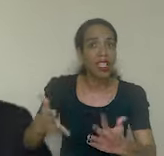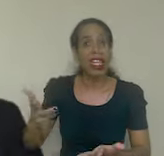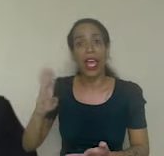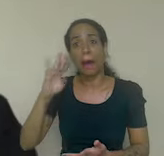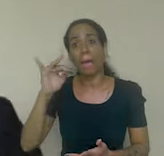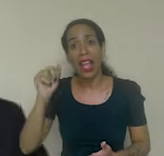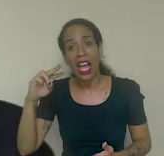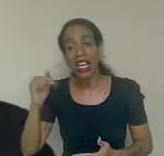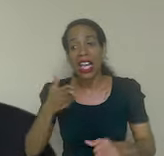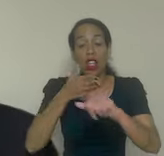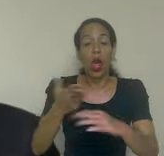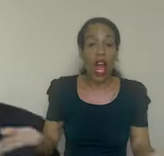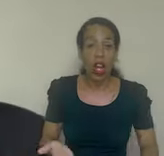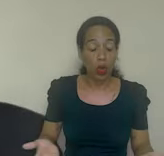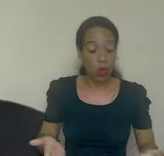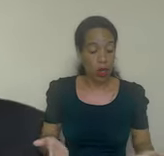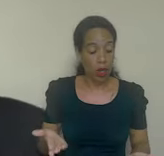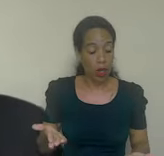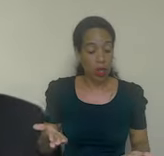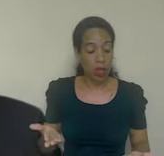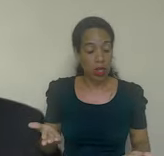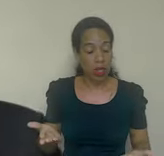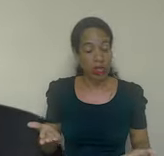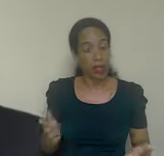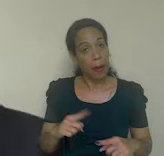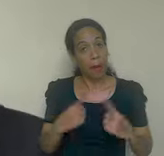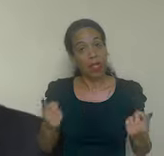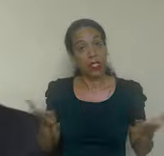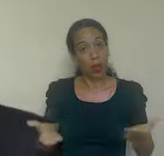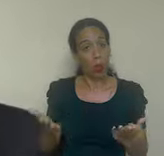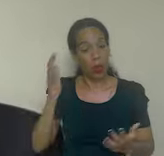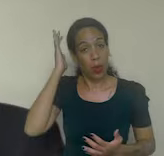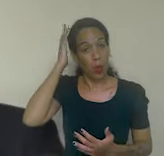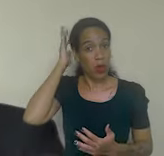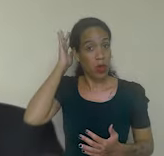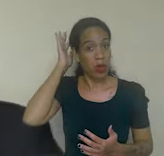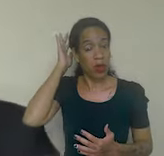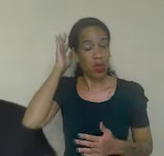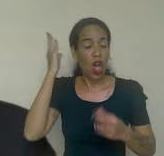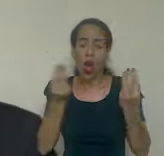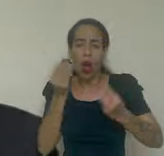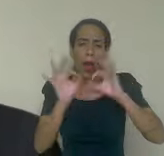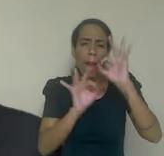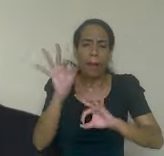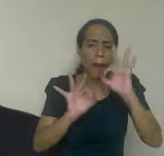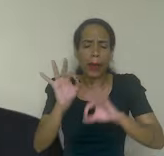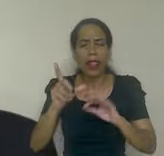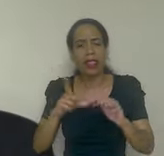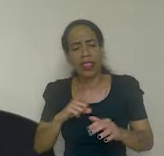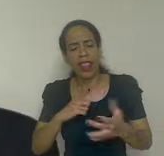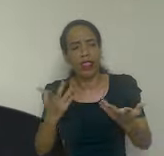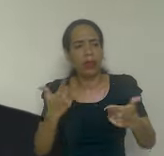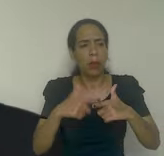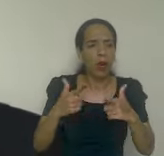e a Bianca, que entrou na magistratura não tão há pouco tempo, mas assim, mais recentemente, Como é que foi esse ajuste de visões? Se houve